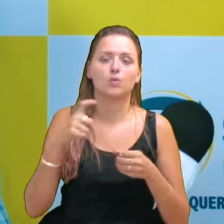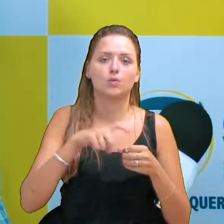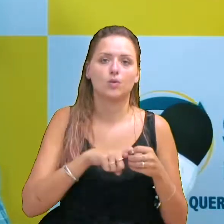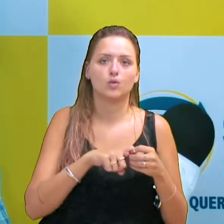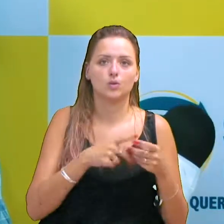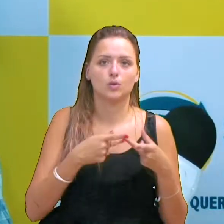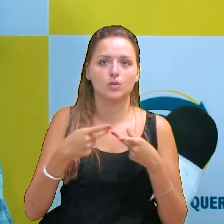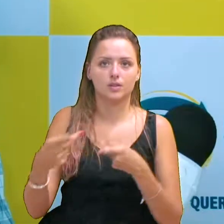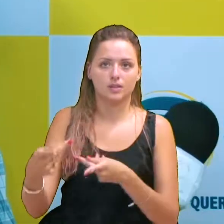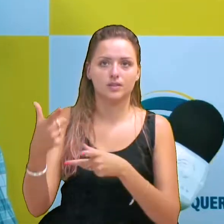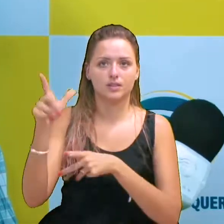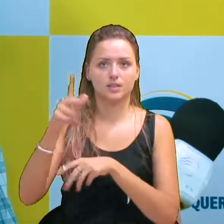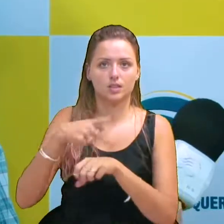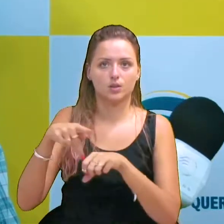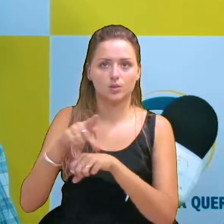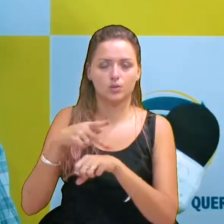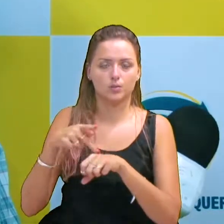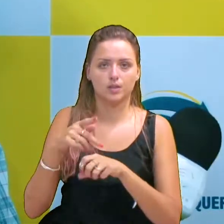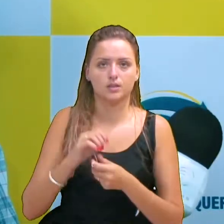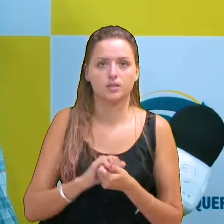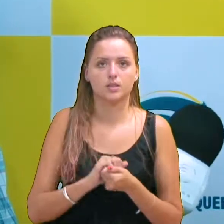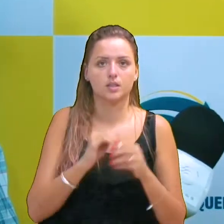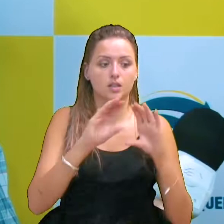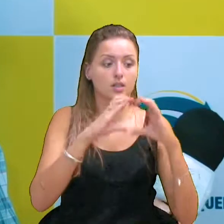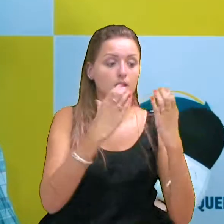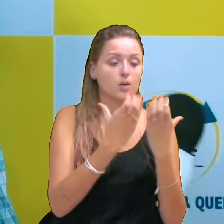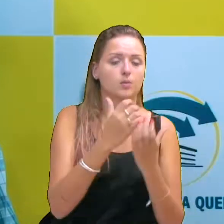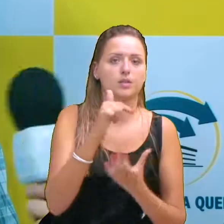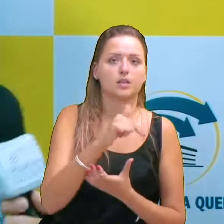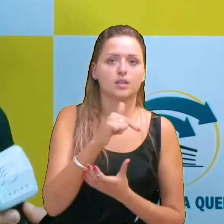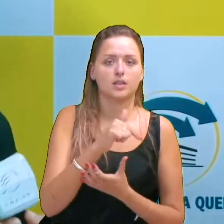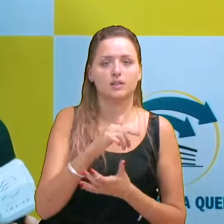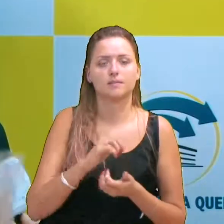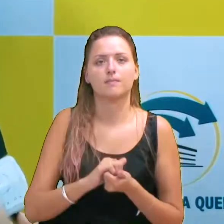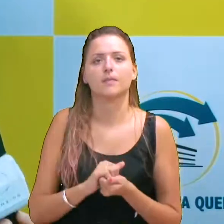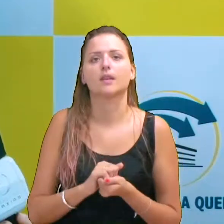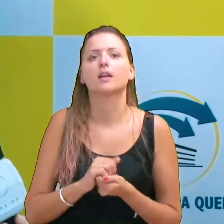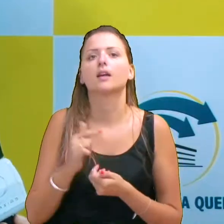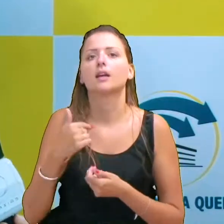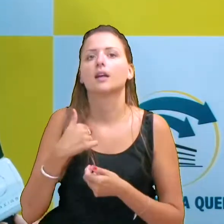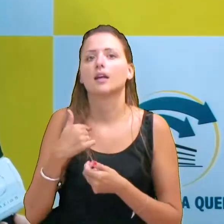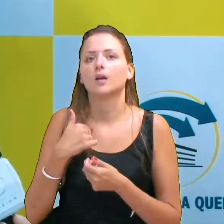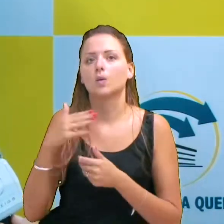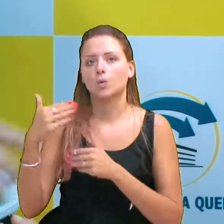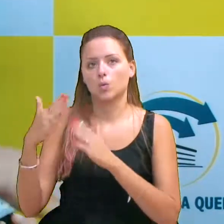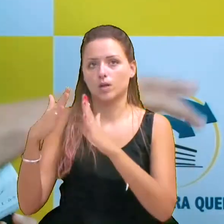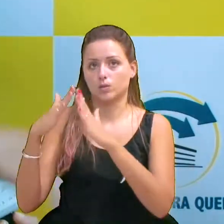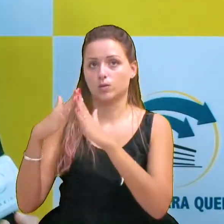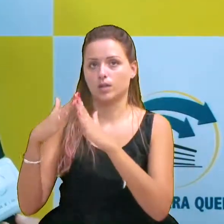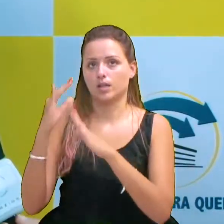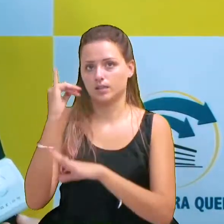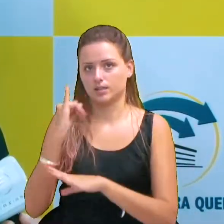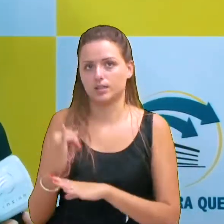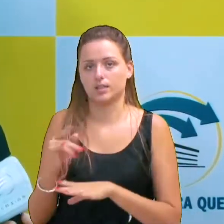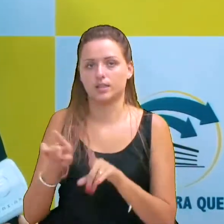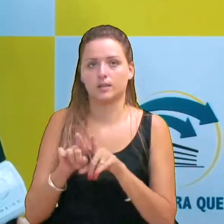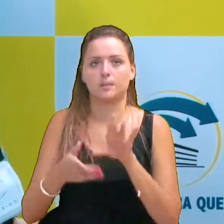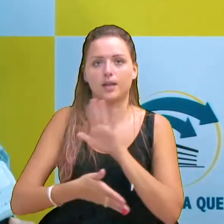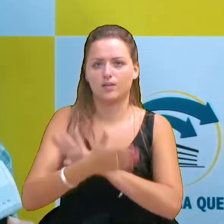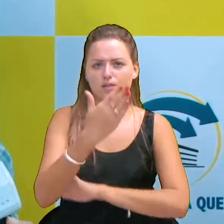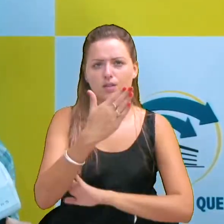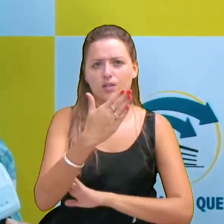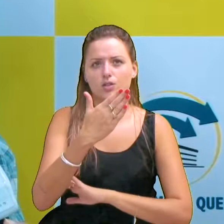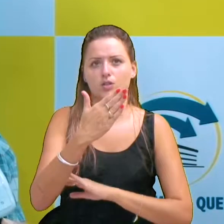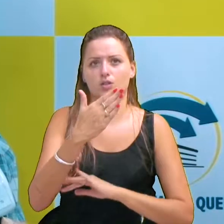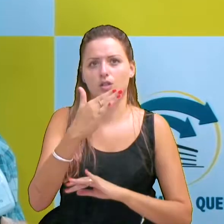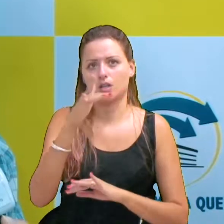visita a outro país. E a comunidade aqui na época estranhou. Quando eu morei na Itália, mas também viajei, fiquei uns 40